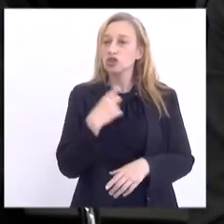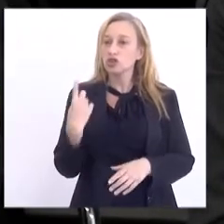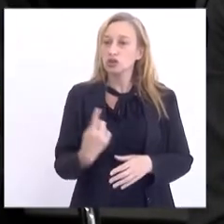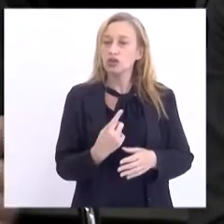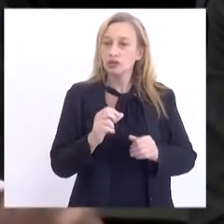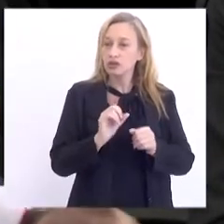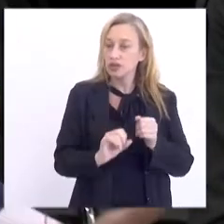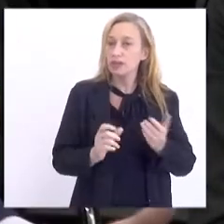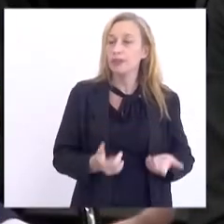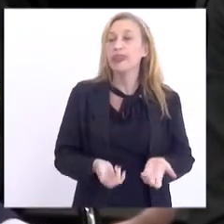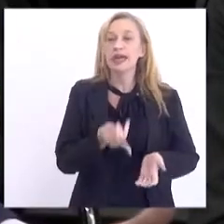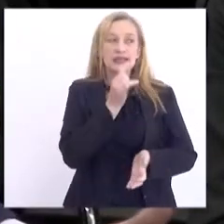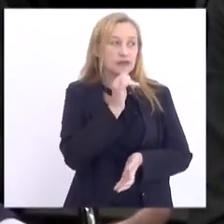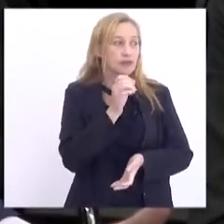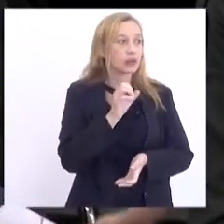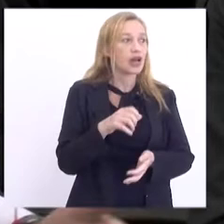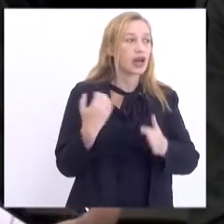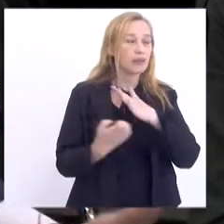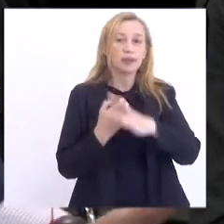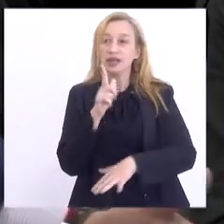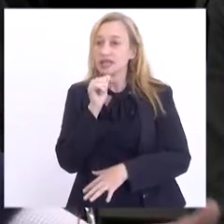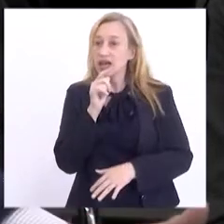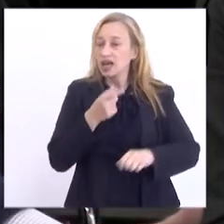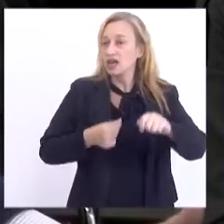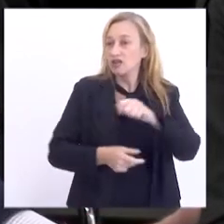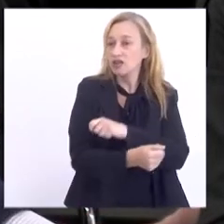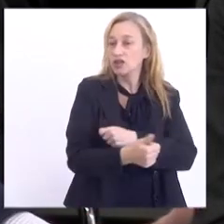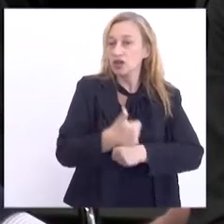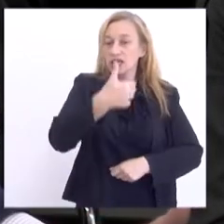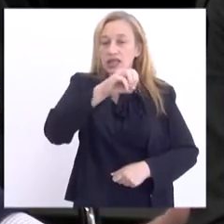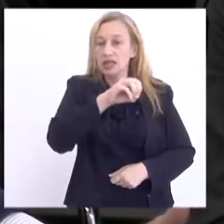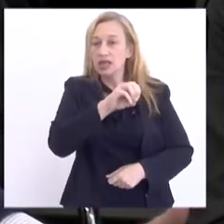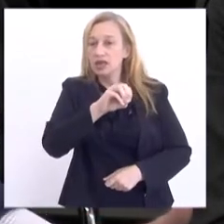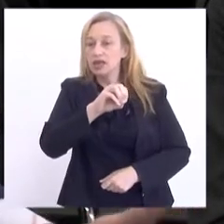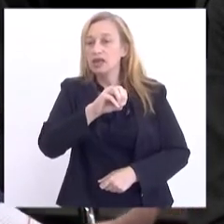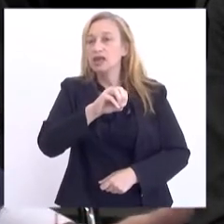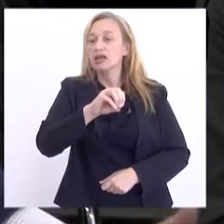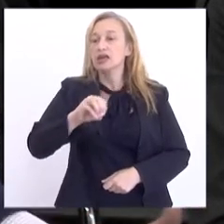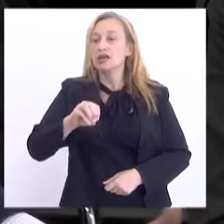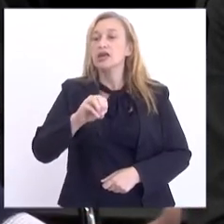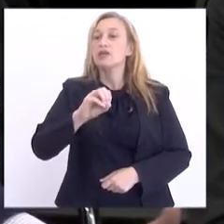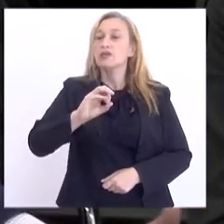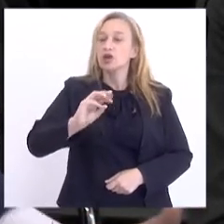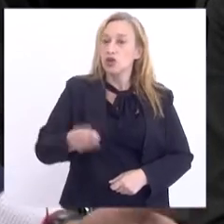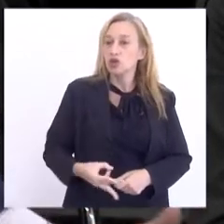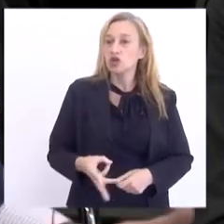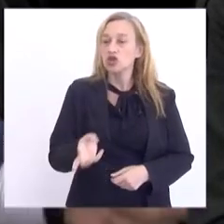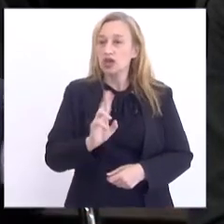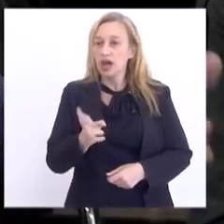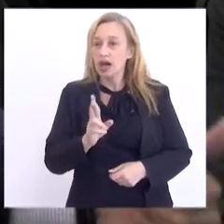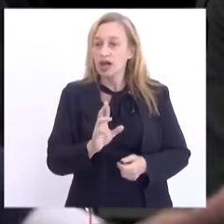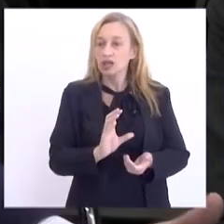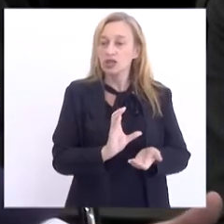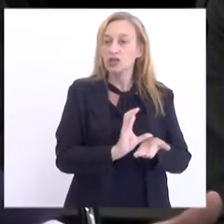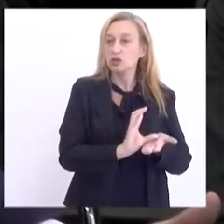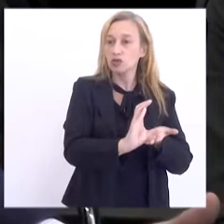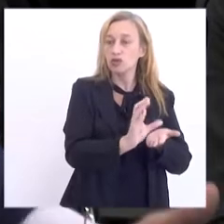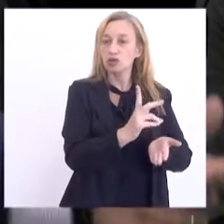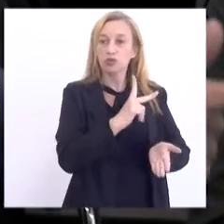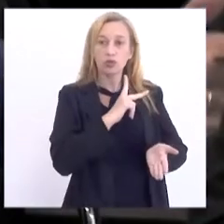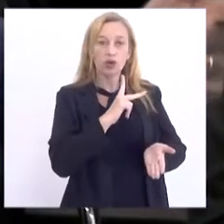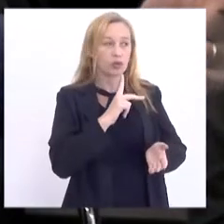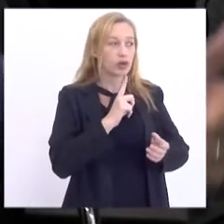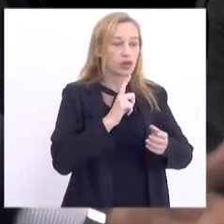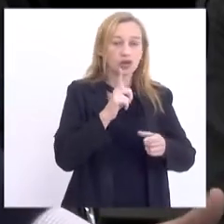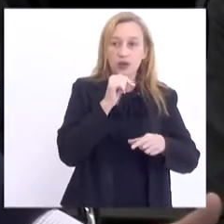direcionamos por exemplo a Cedae investiu 100 milhões de reais no ano passado por fonte próprio exatamente pela criação de